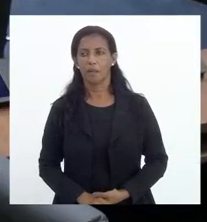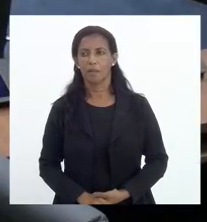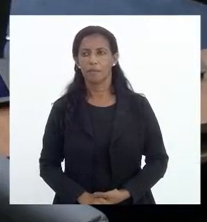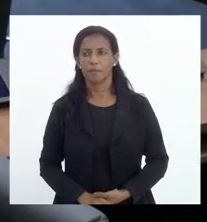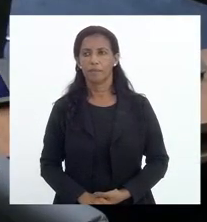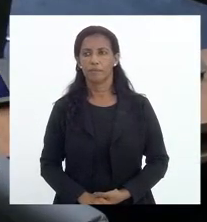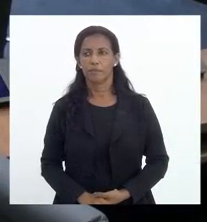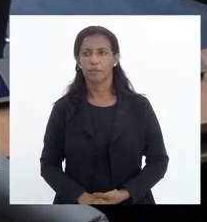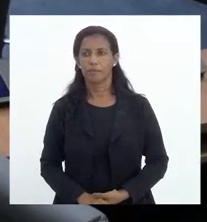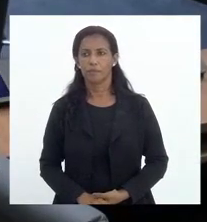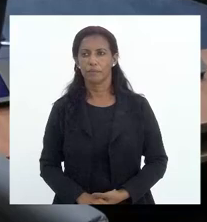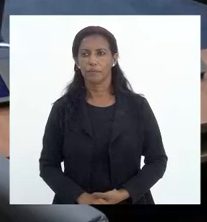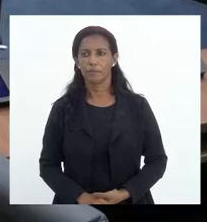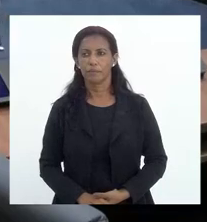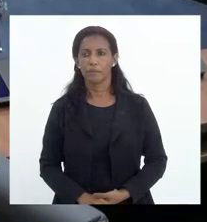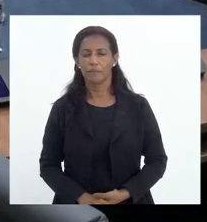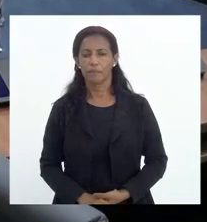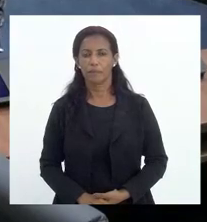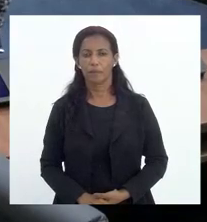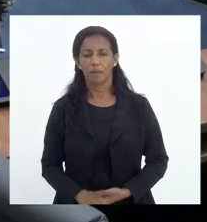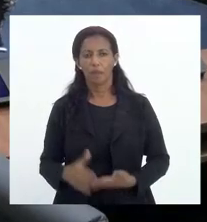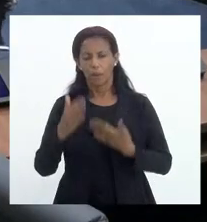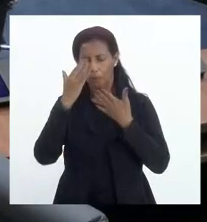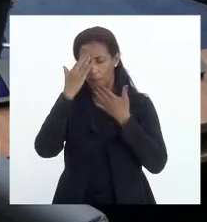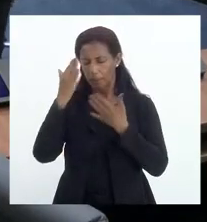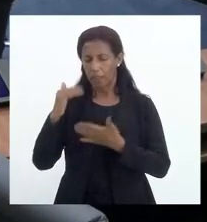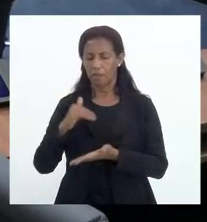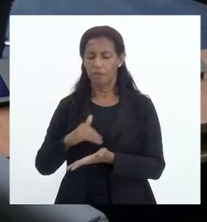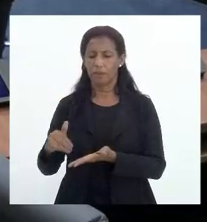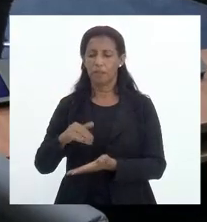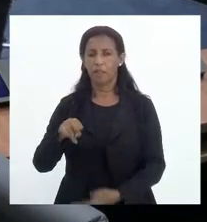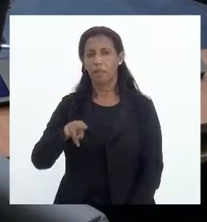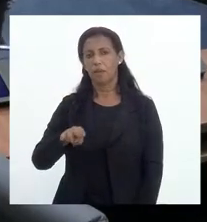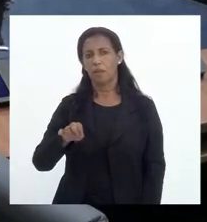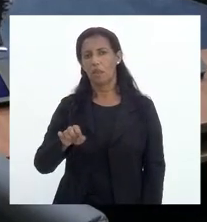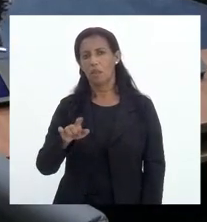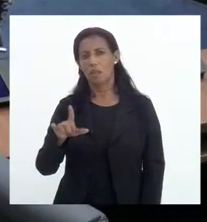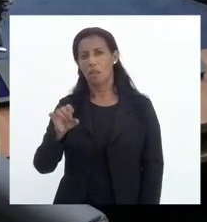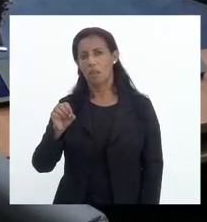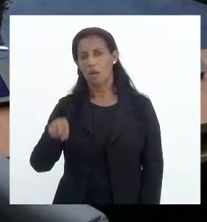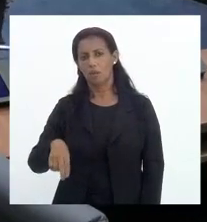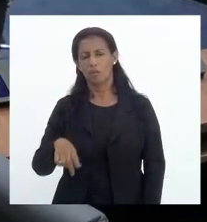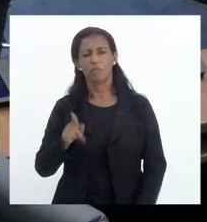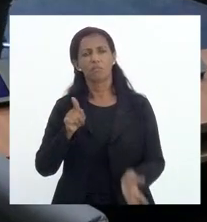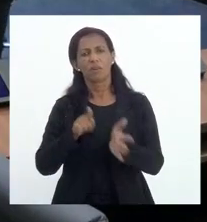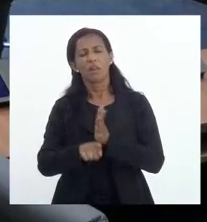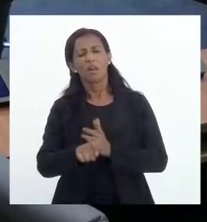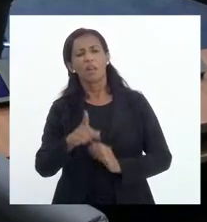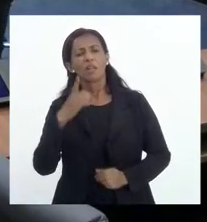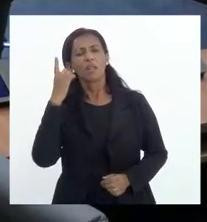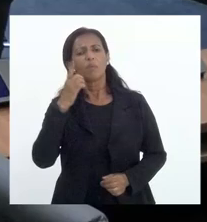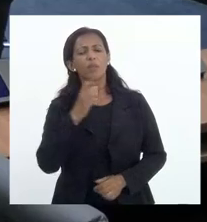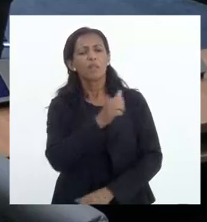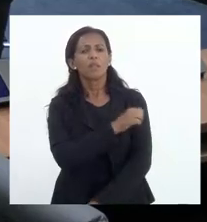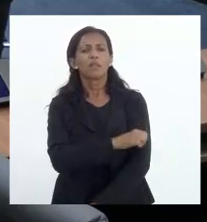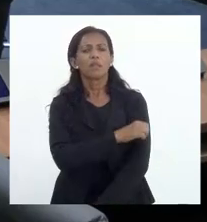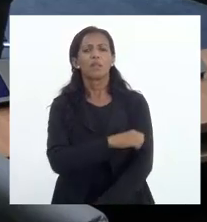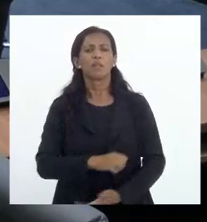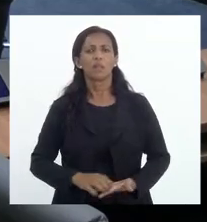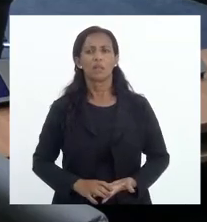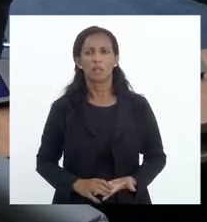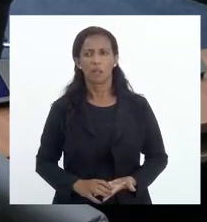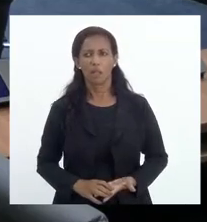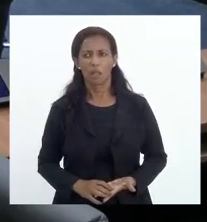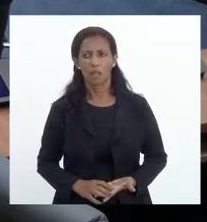Muito obrigado, secretário Nelson Rocha. Queria perguntar à deputada enfermeira Rejane se